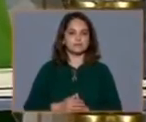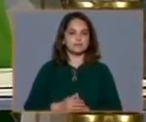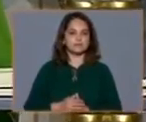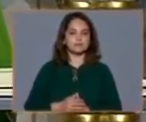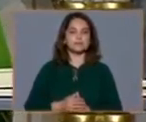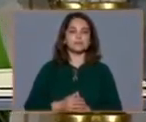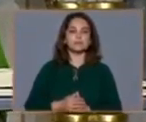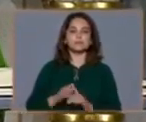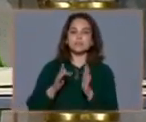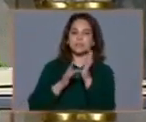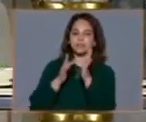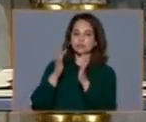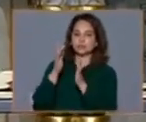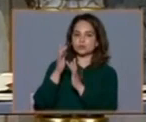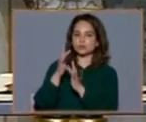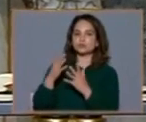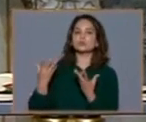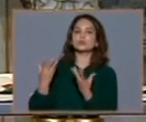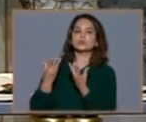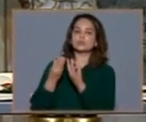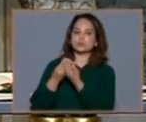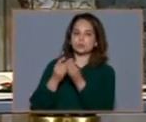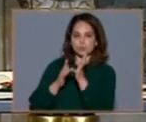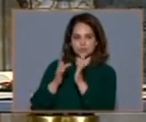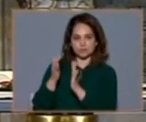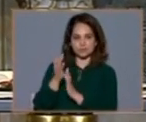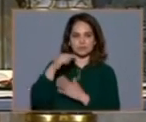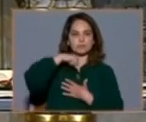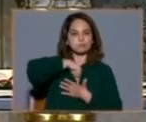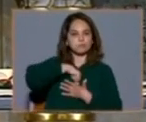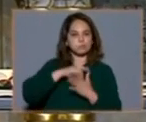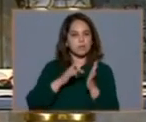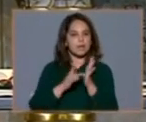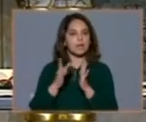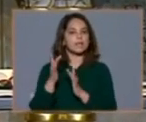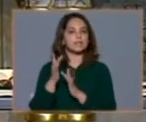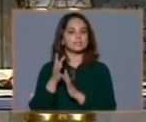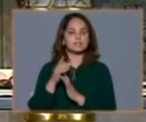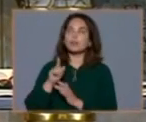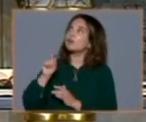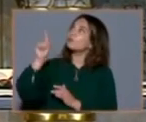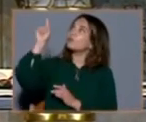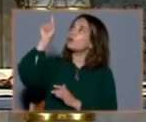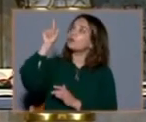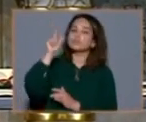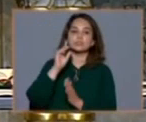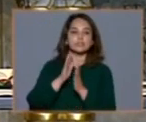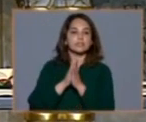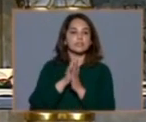Por Cristo, com Cristo, em Cristo, a vós, Deus Pai